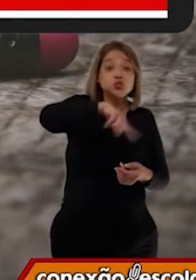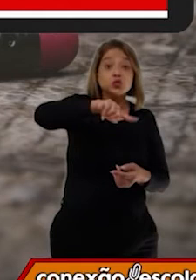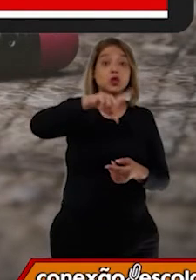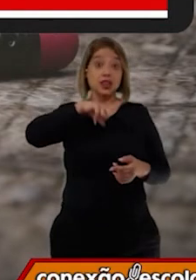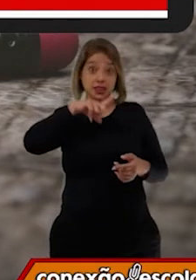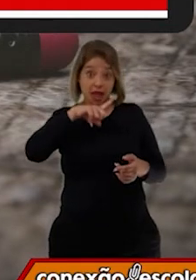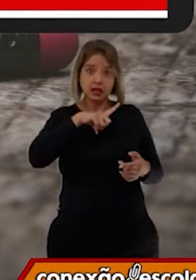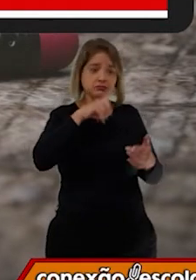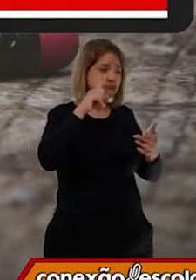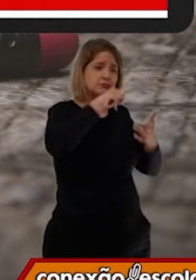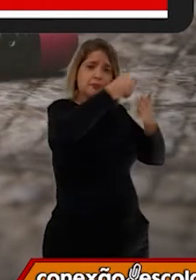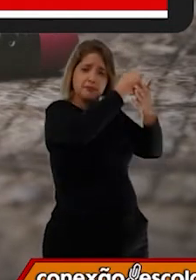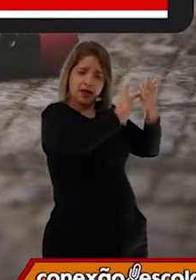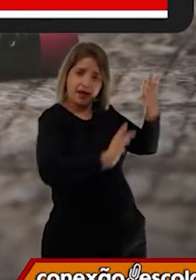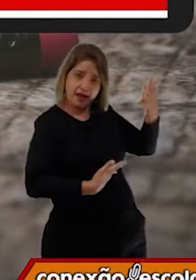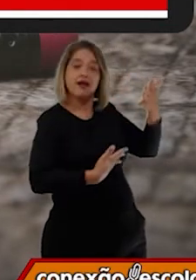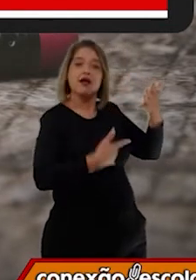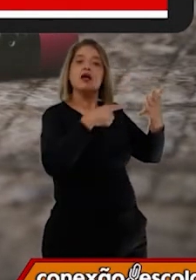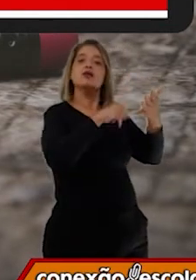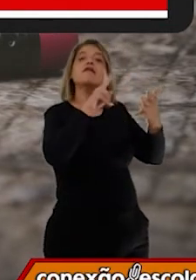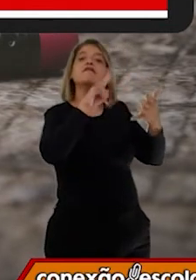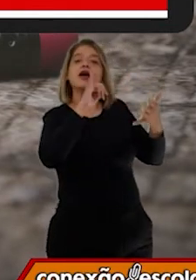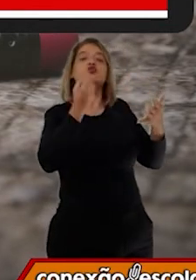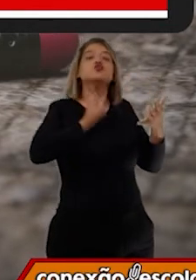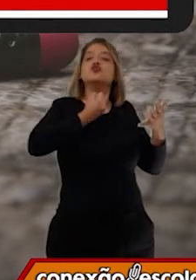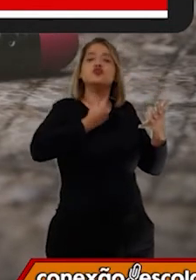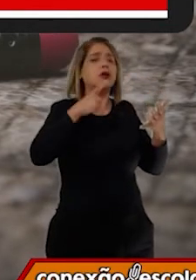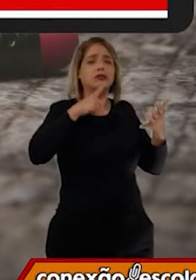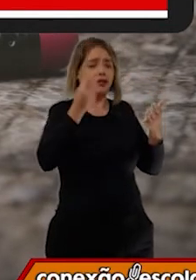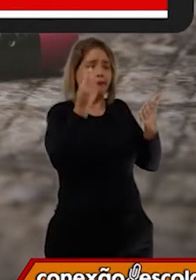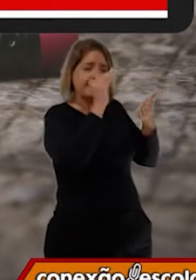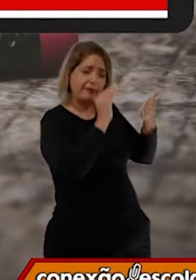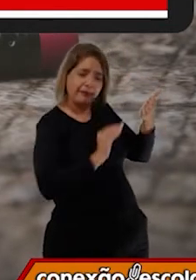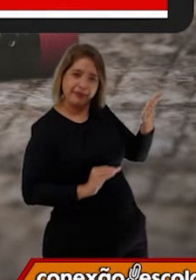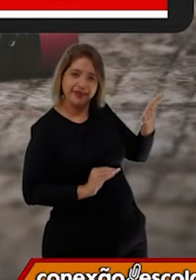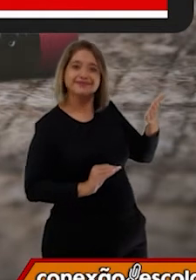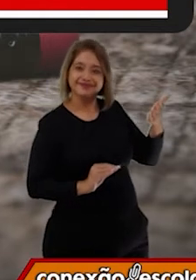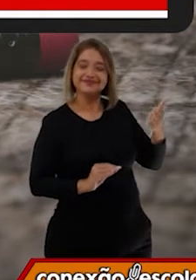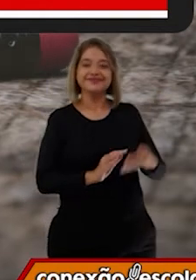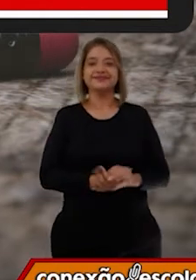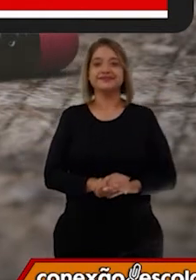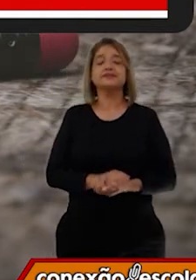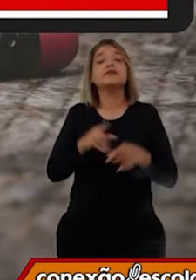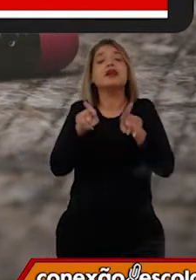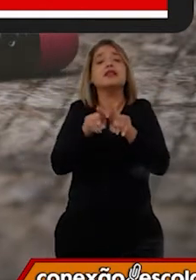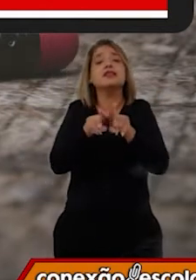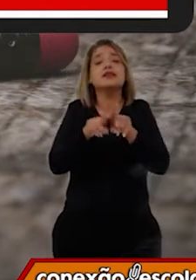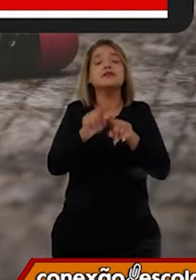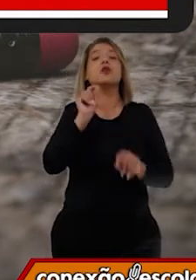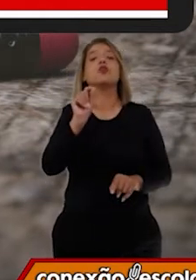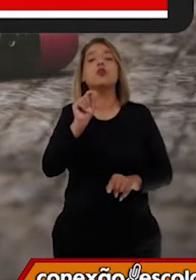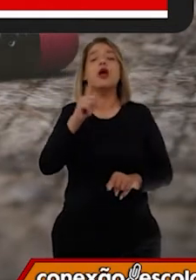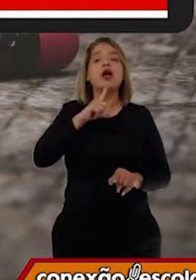na caderneta vai ser usado números. Então, desde que você nasce. E tem também